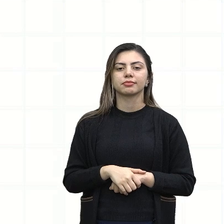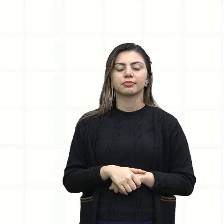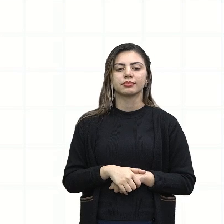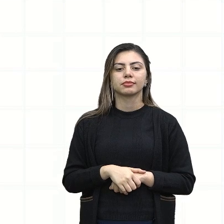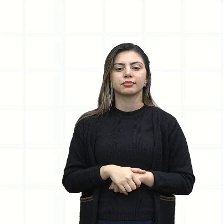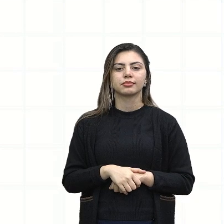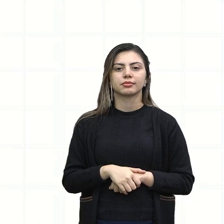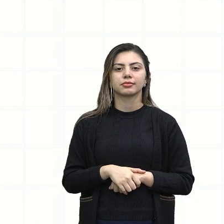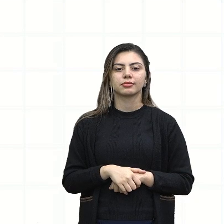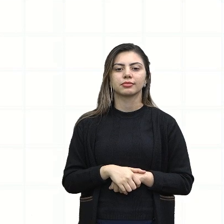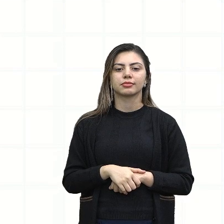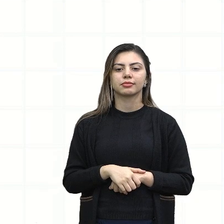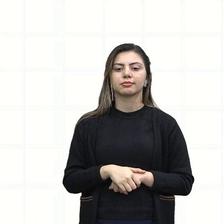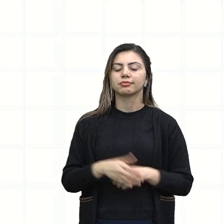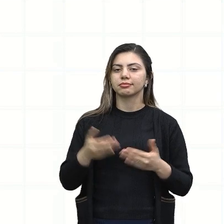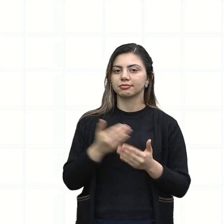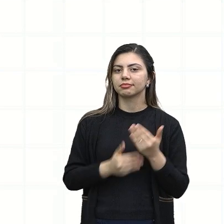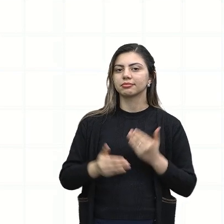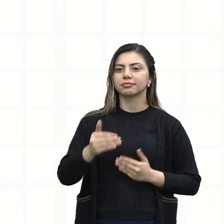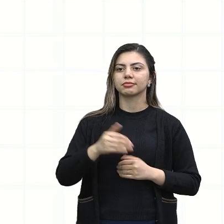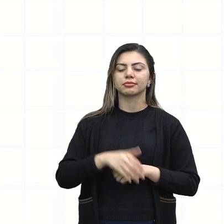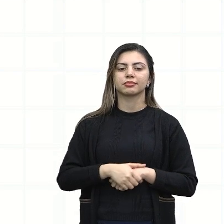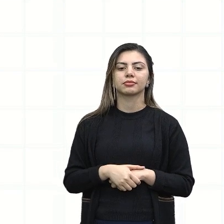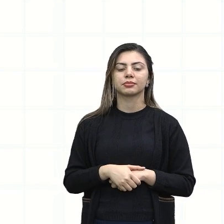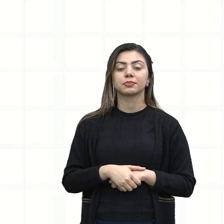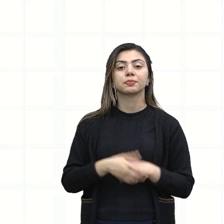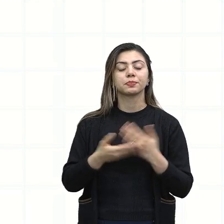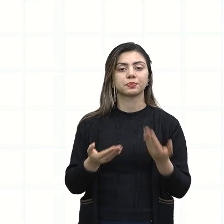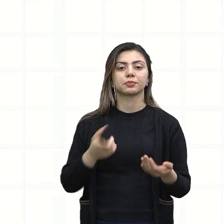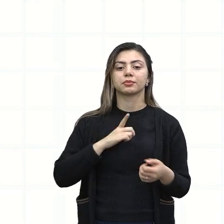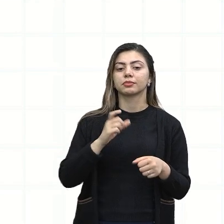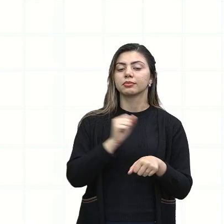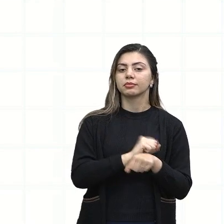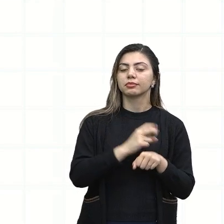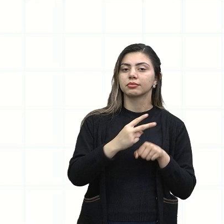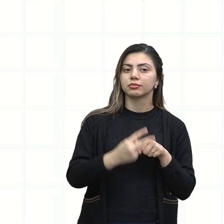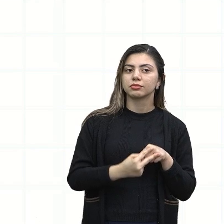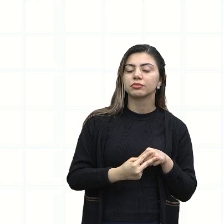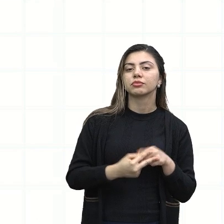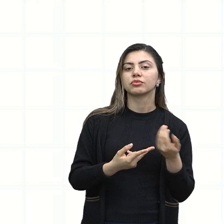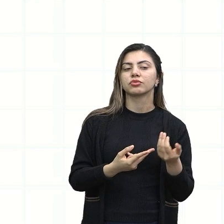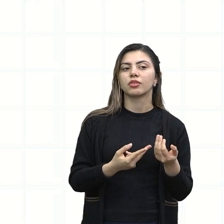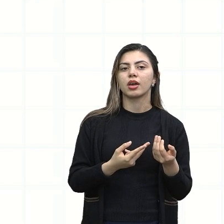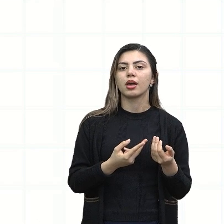Então, vamos adiante aqui. Além dos advérbios de modo,